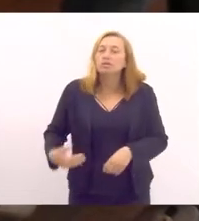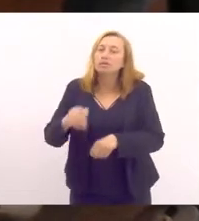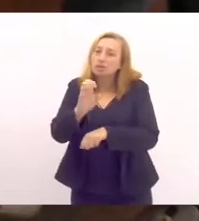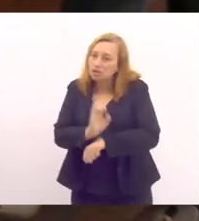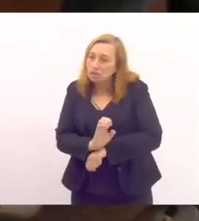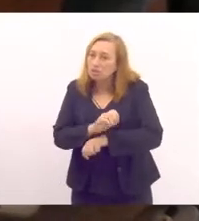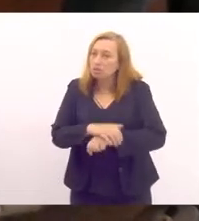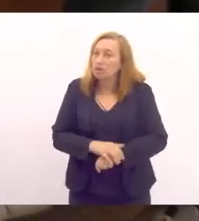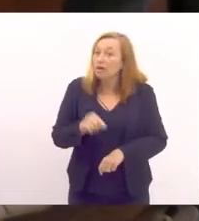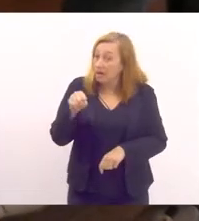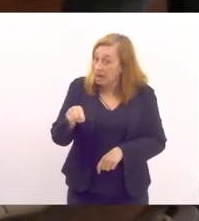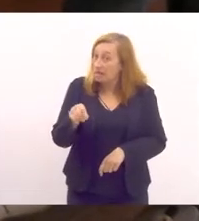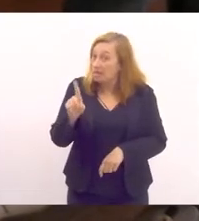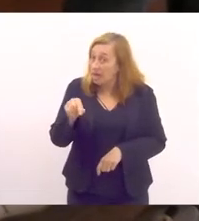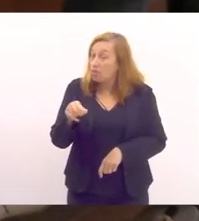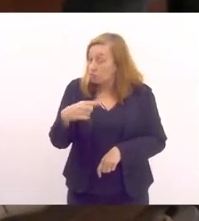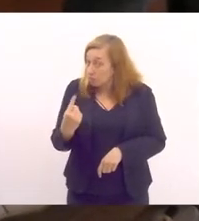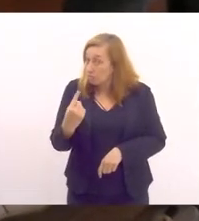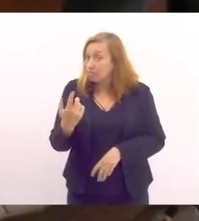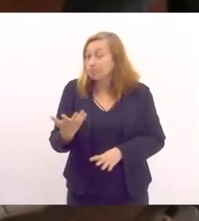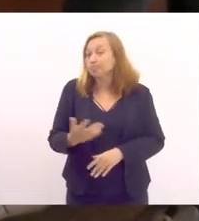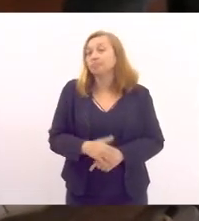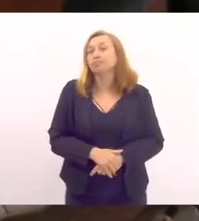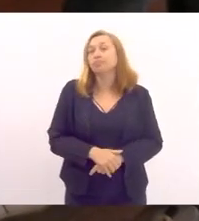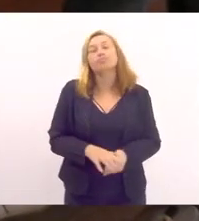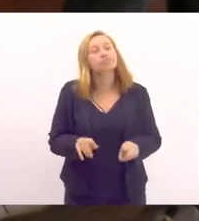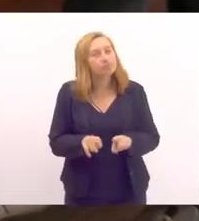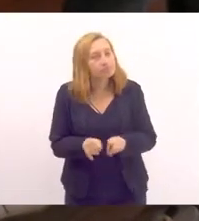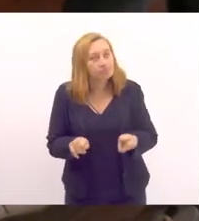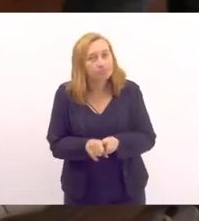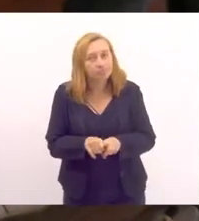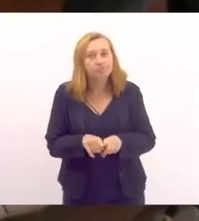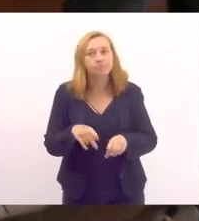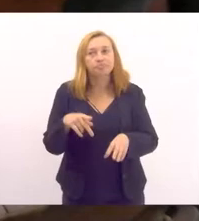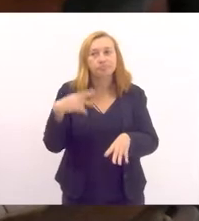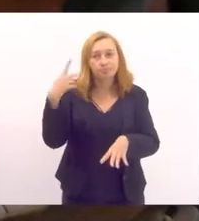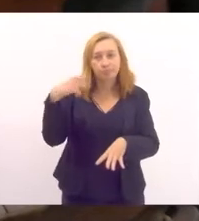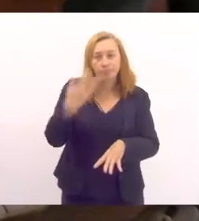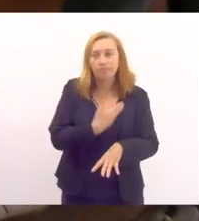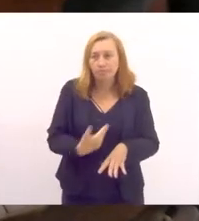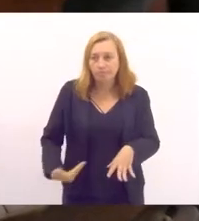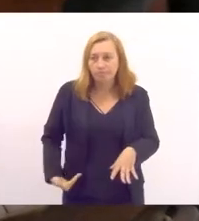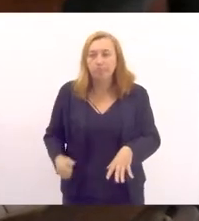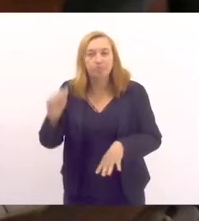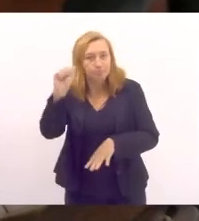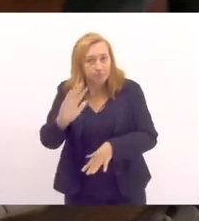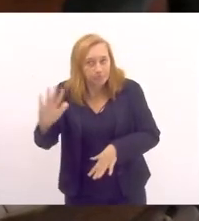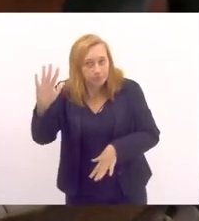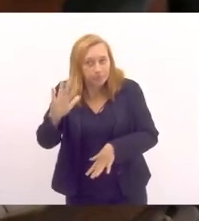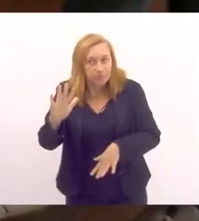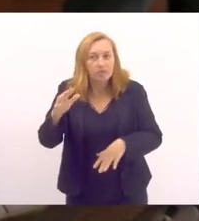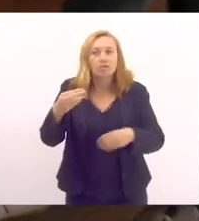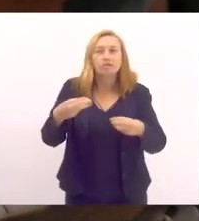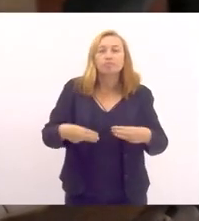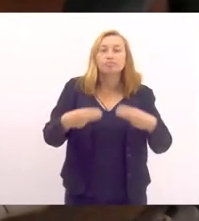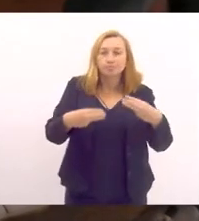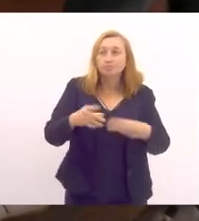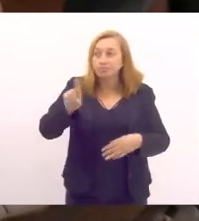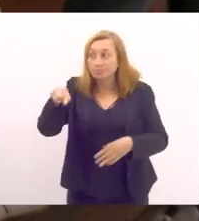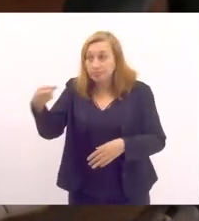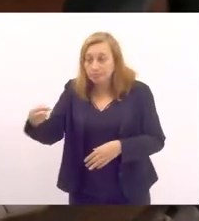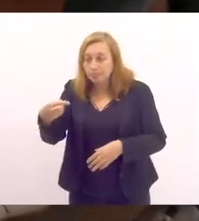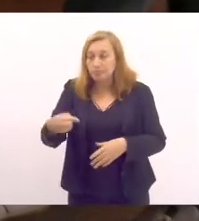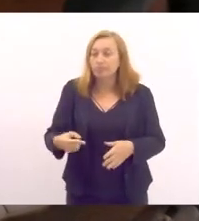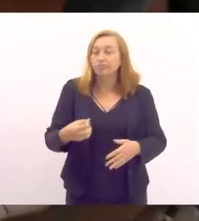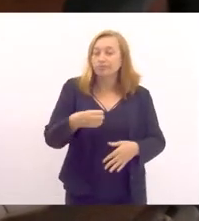estaduais, essa aqui é uma, né, que também trata das políticas públicas nacionais do Ministério, é outra.